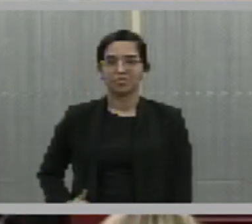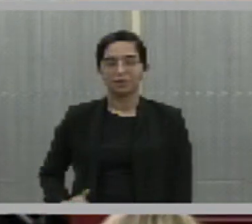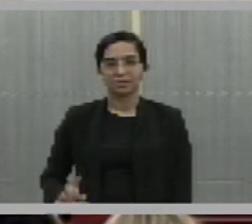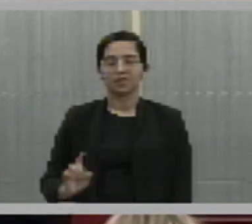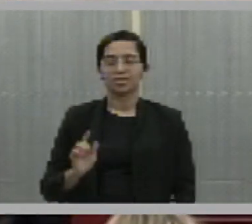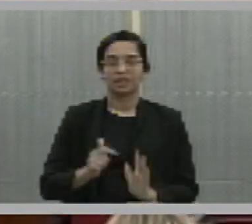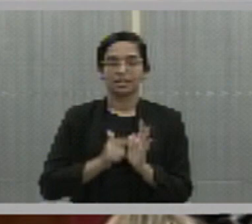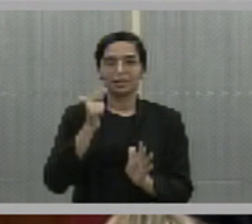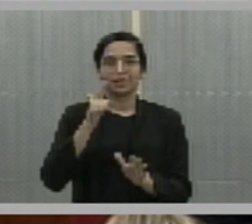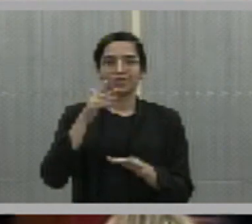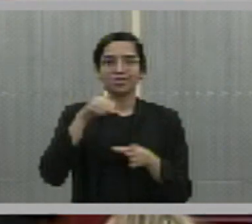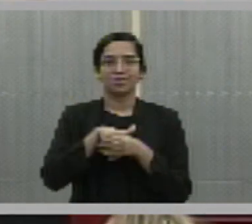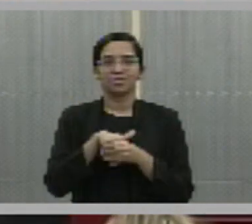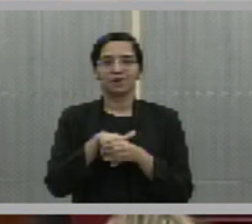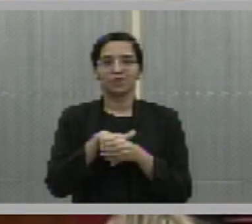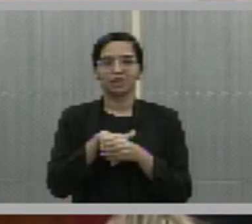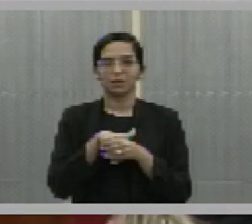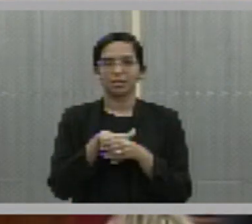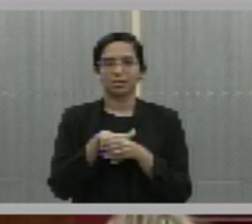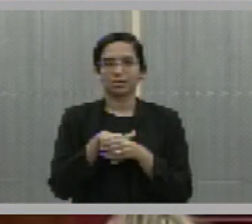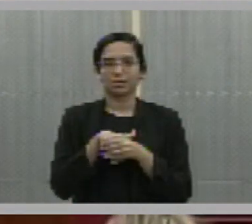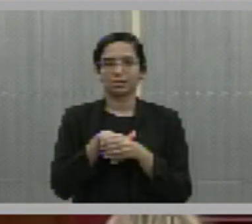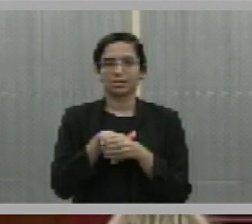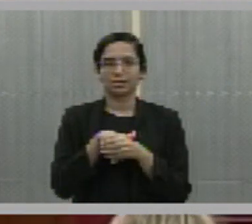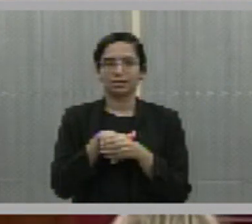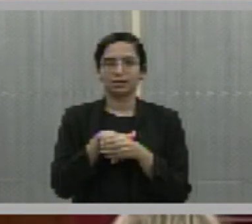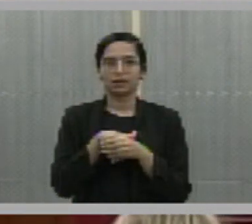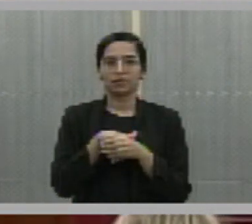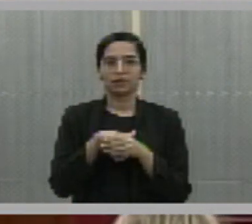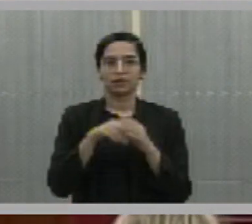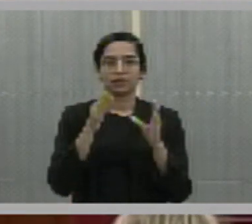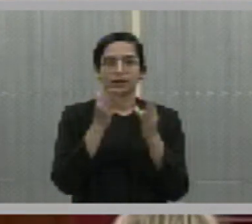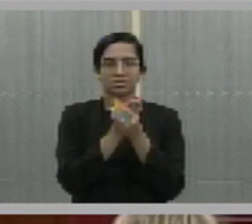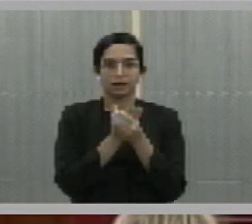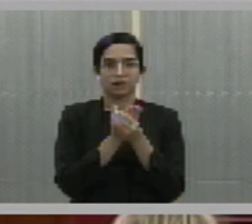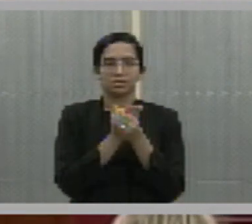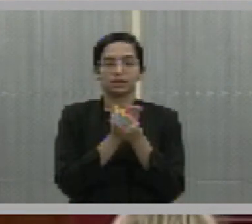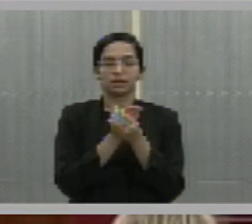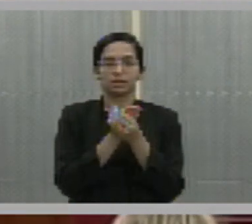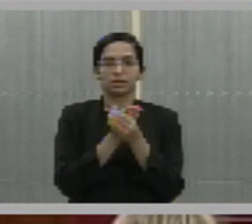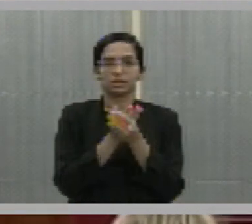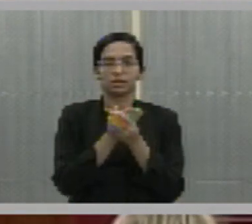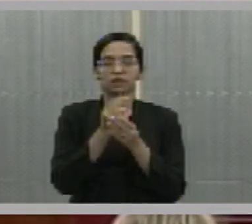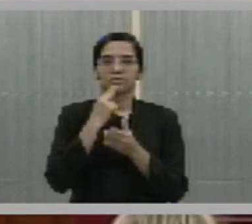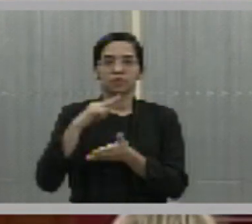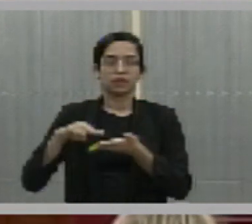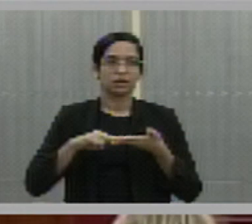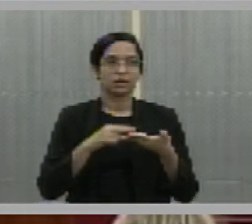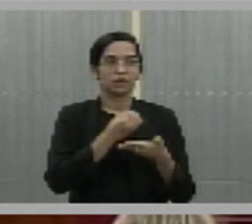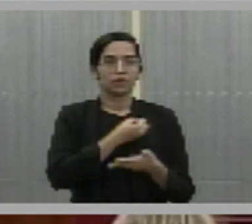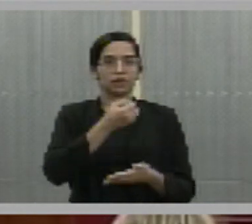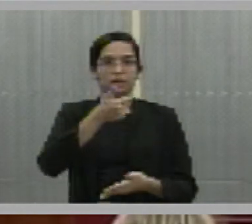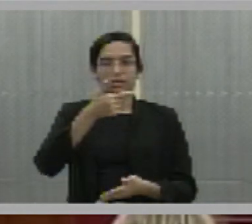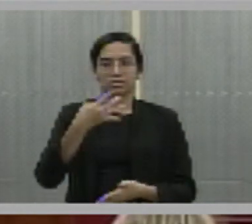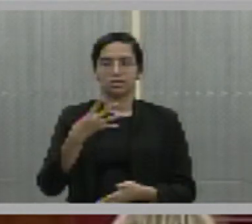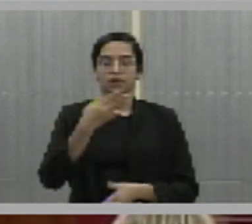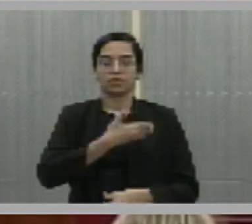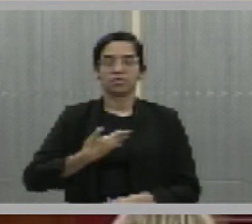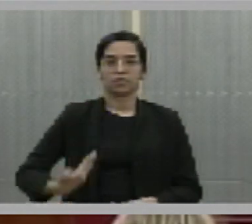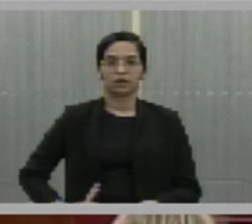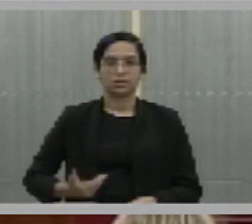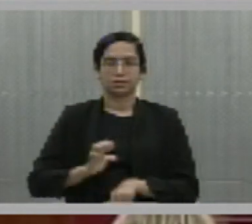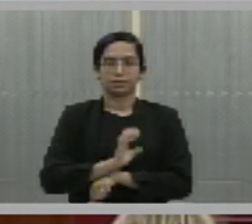votação, o projeto de lei número 1/2023, da mensagem número 24 do governador do Estado,